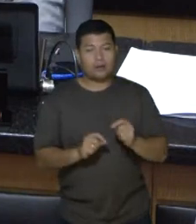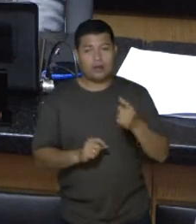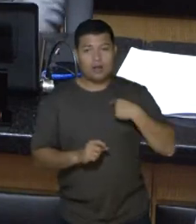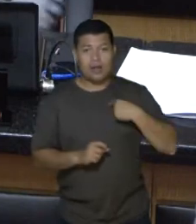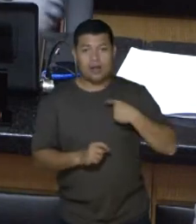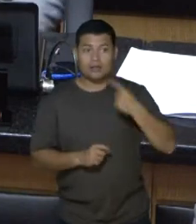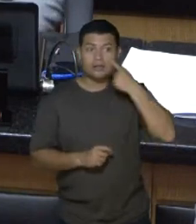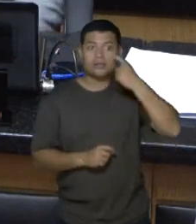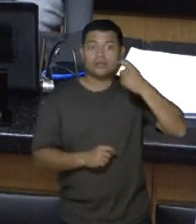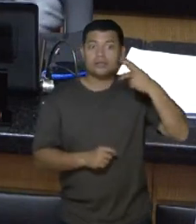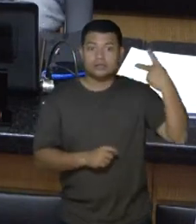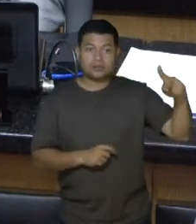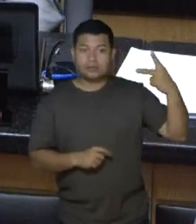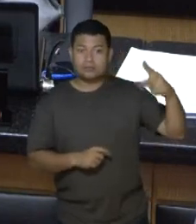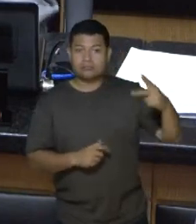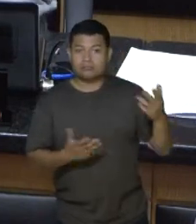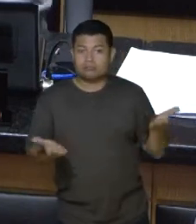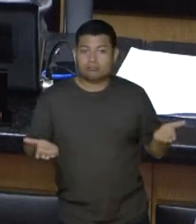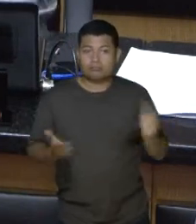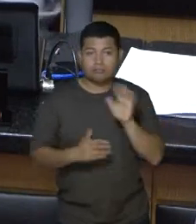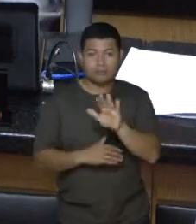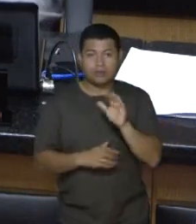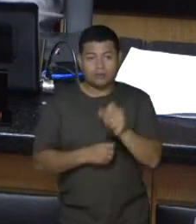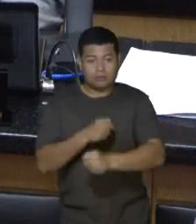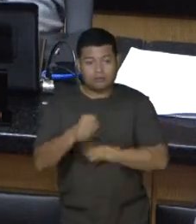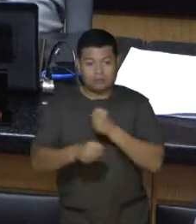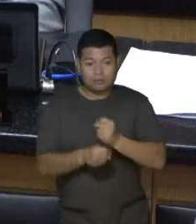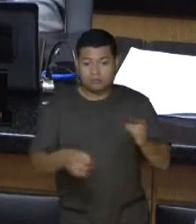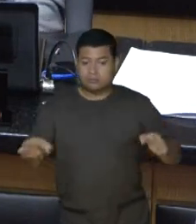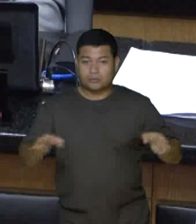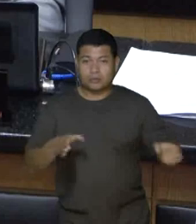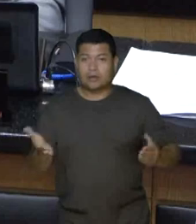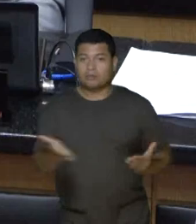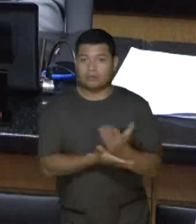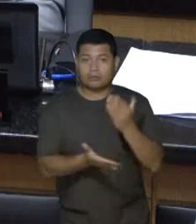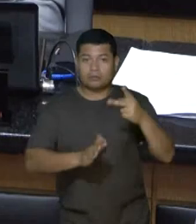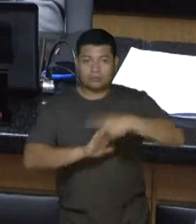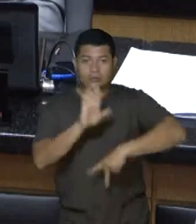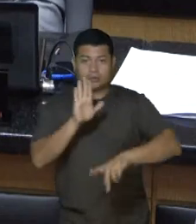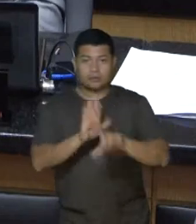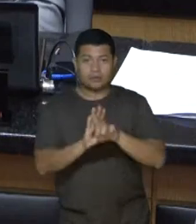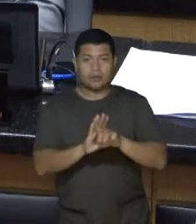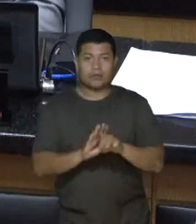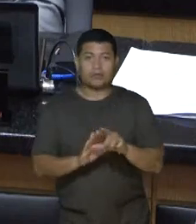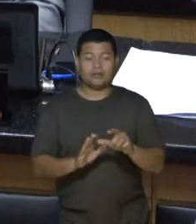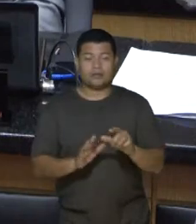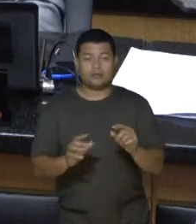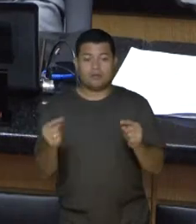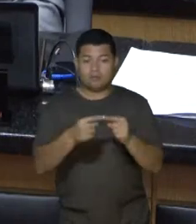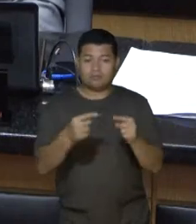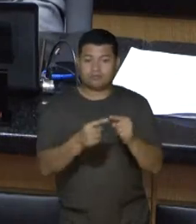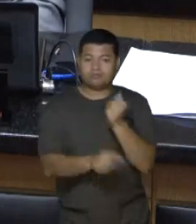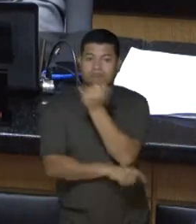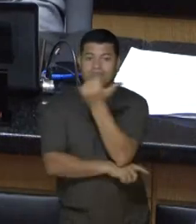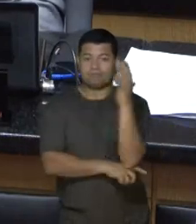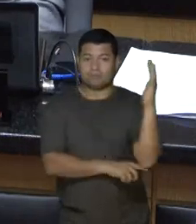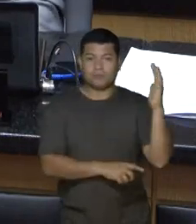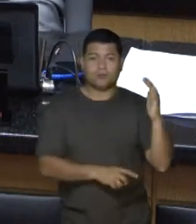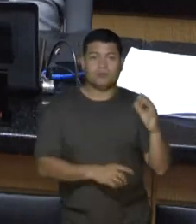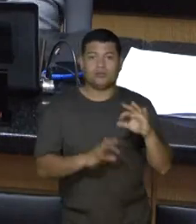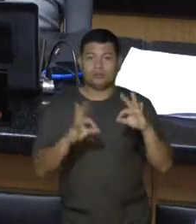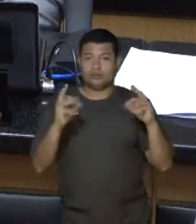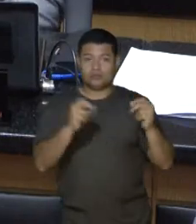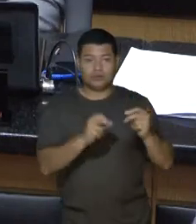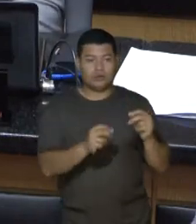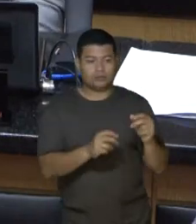interesse deles. Agora, nós passamos o ano inteiro aprovando o projeto de lei aqui de interesse ambiental, fazendo com que os